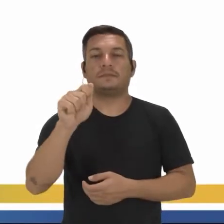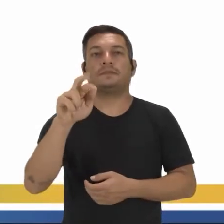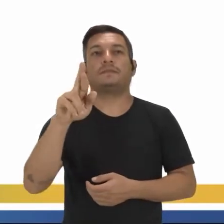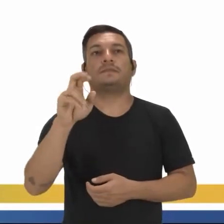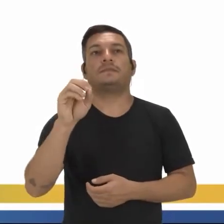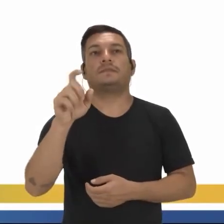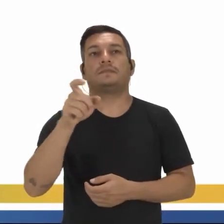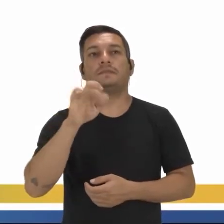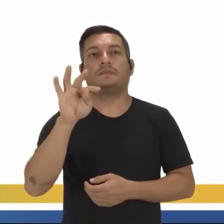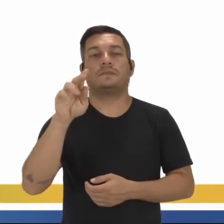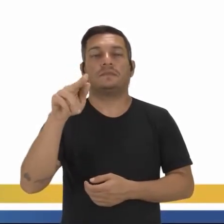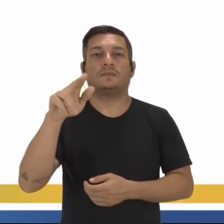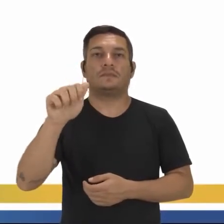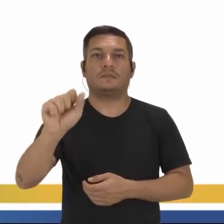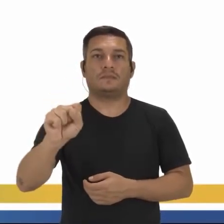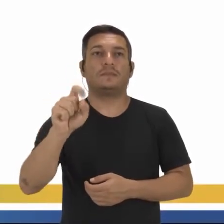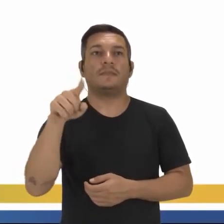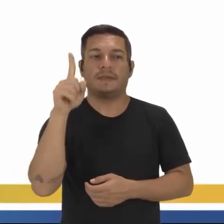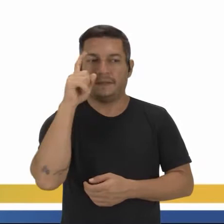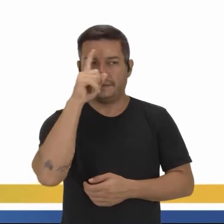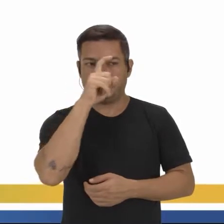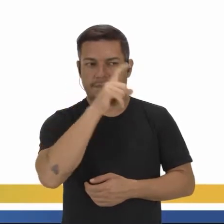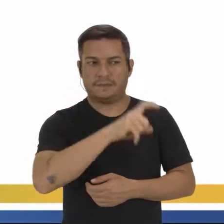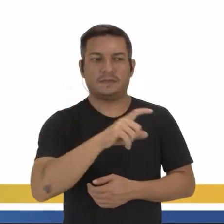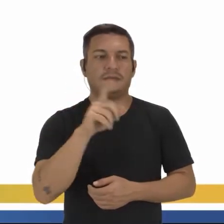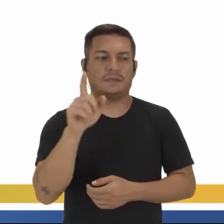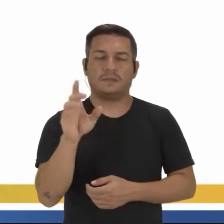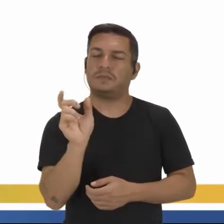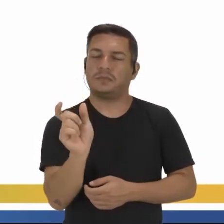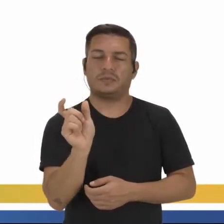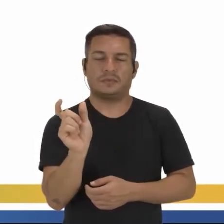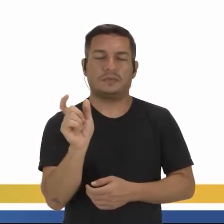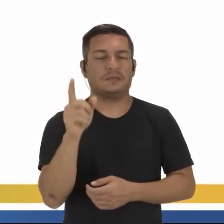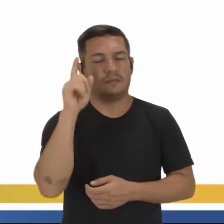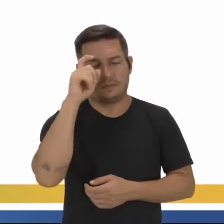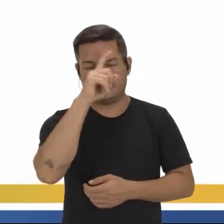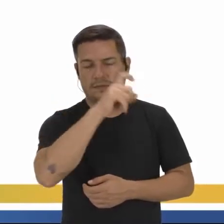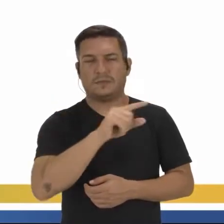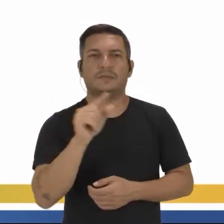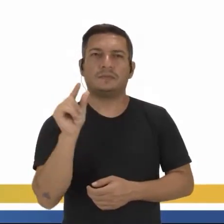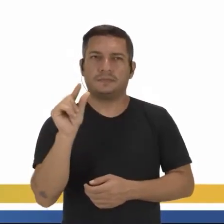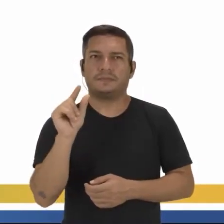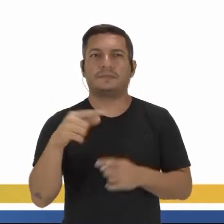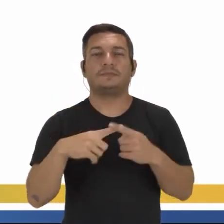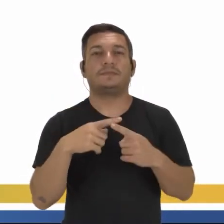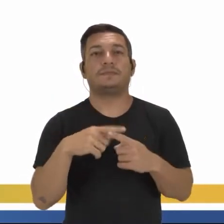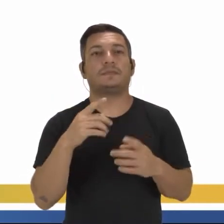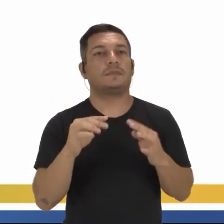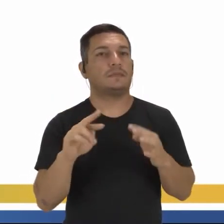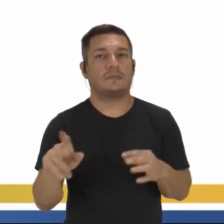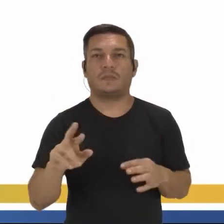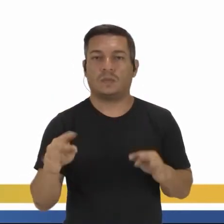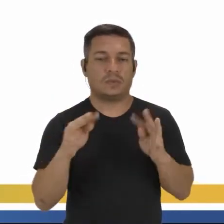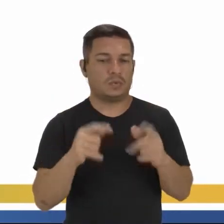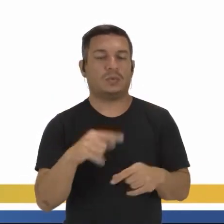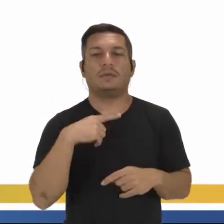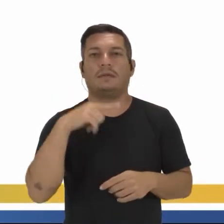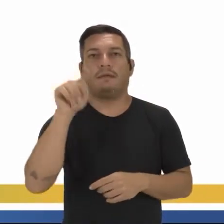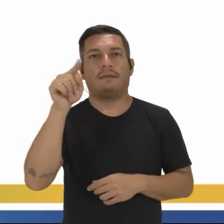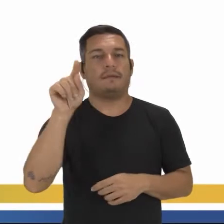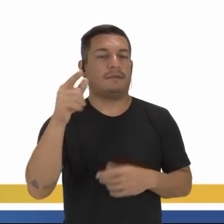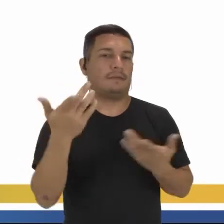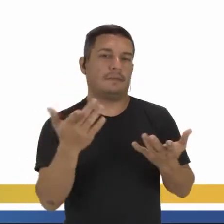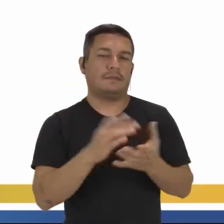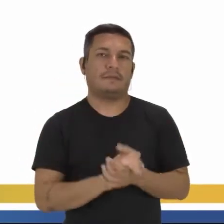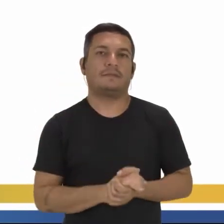Paroxítona. Gente, essa é a mais difícil um pouquinho de memorizar as terminações, porque não são todas também que são